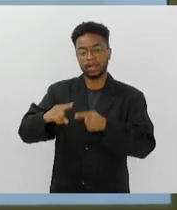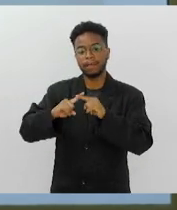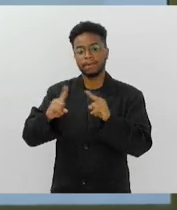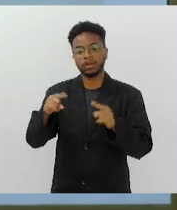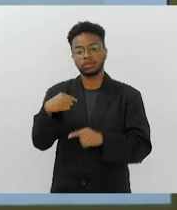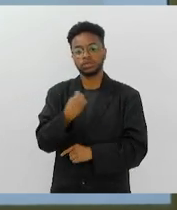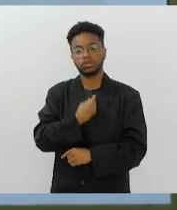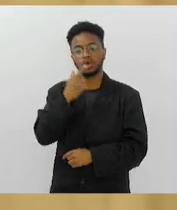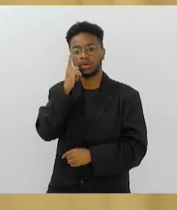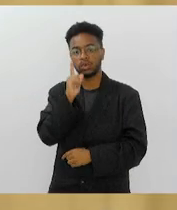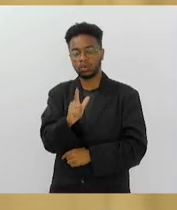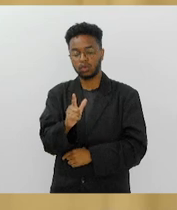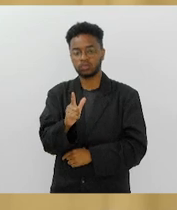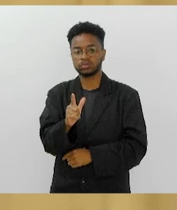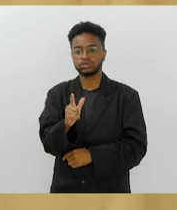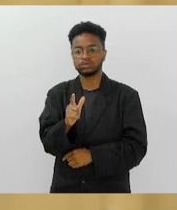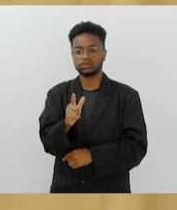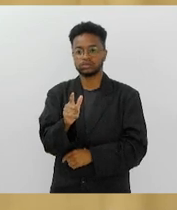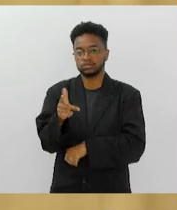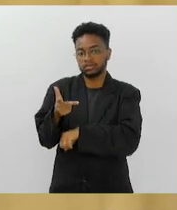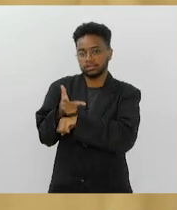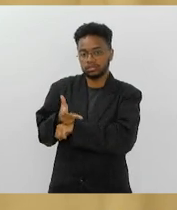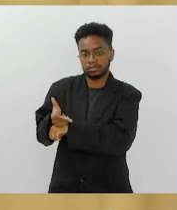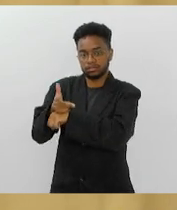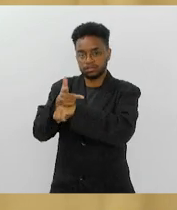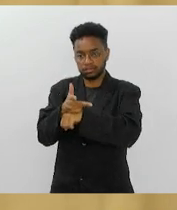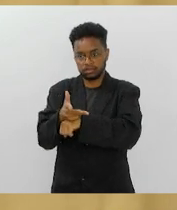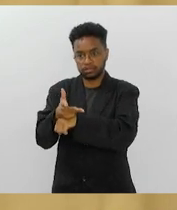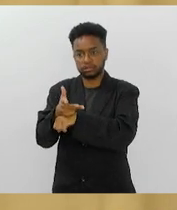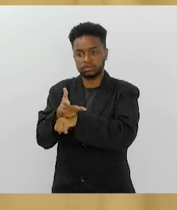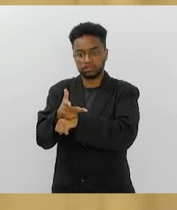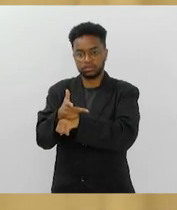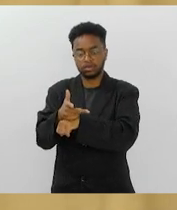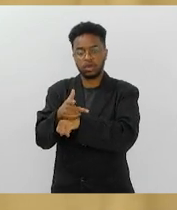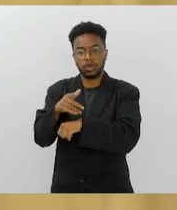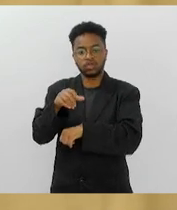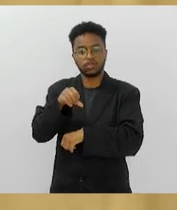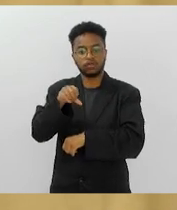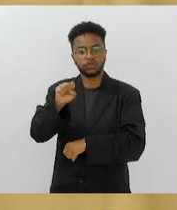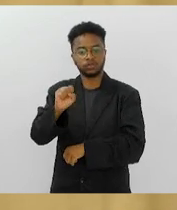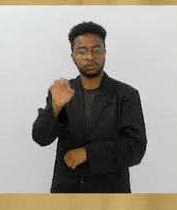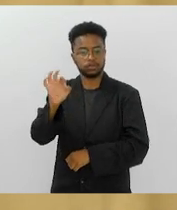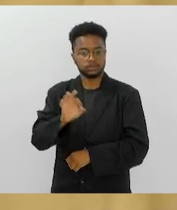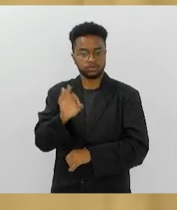conseguiu instalar câmeras de vídeo monitoramento em 98% das escolas da rede.